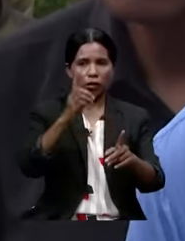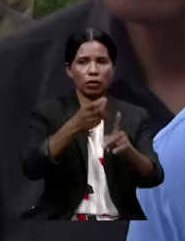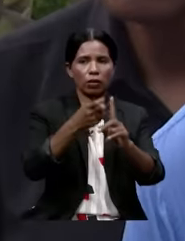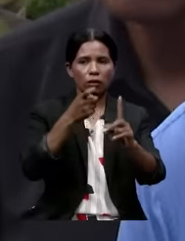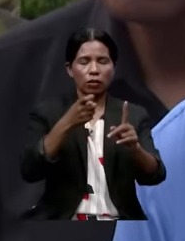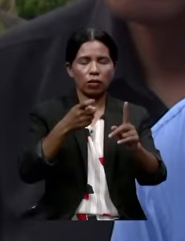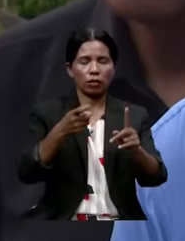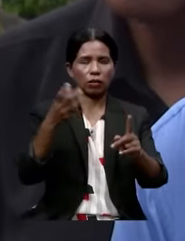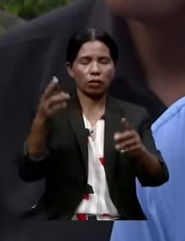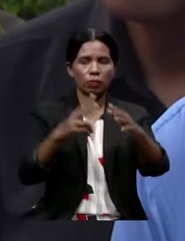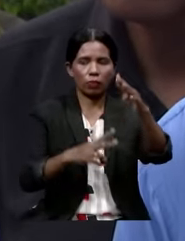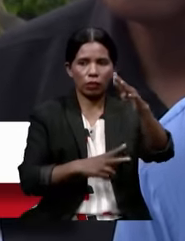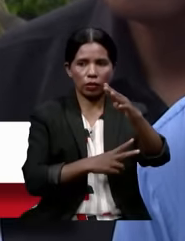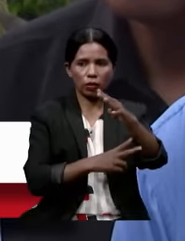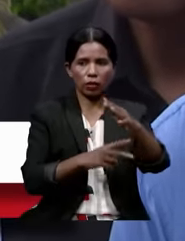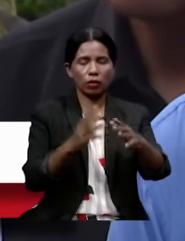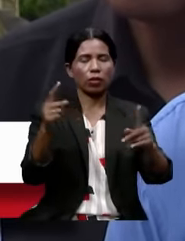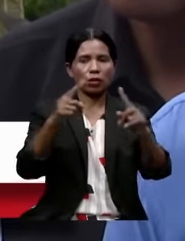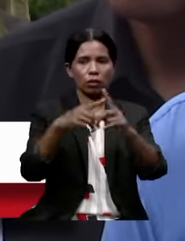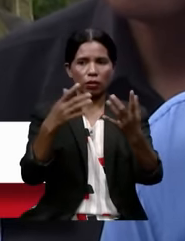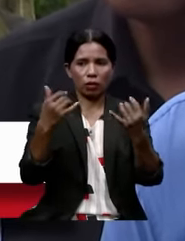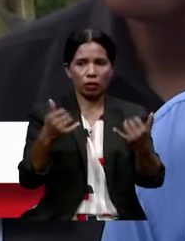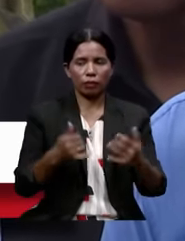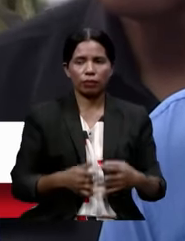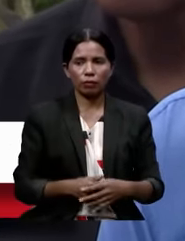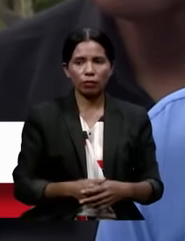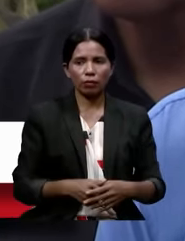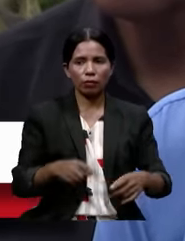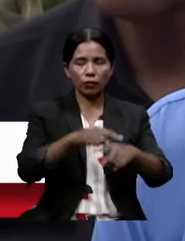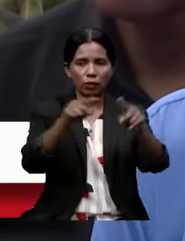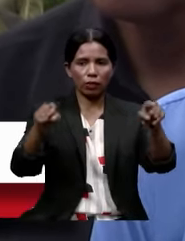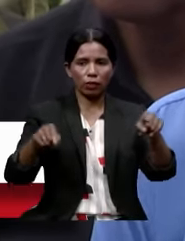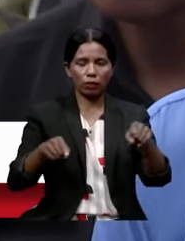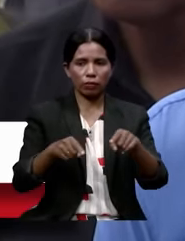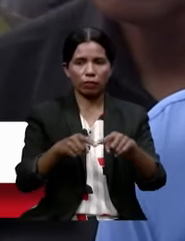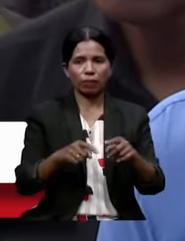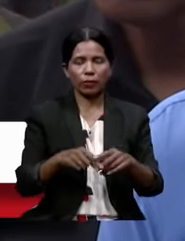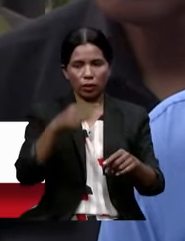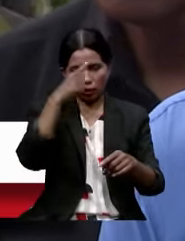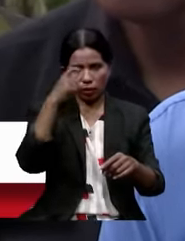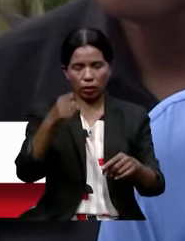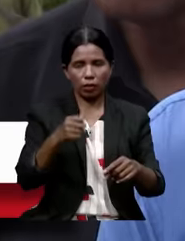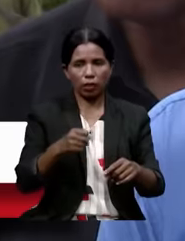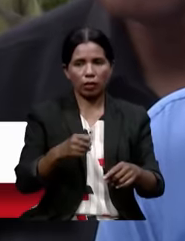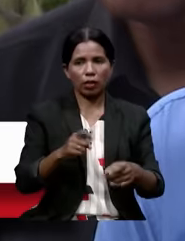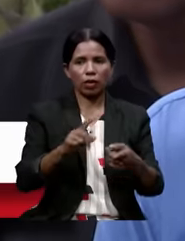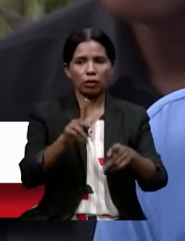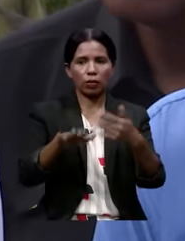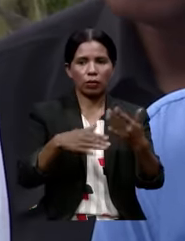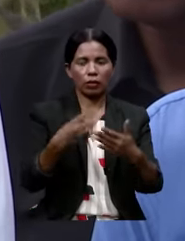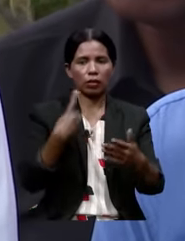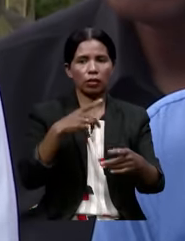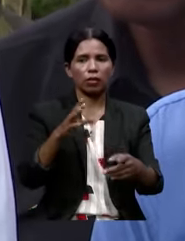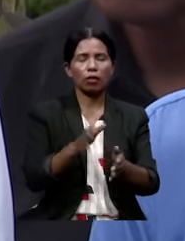usi ponta neba, rata nian roha, ate kurva fatuk bandera. Tamane maluk serne, ita notifika kezane